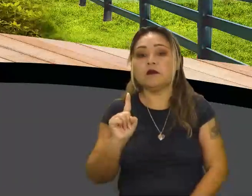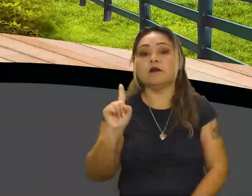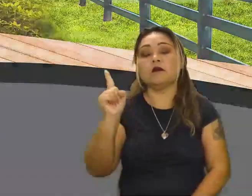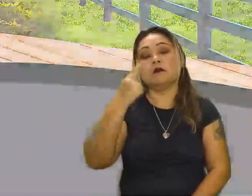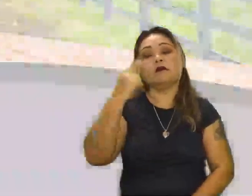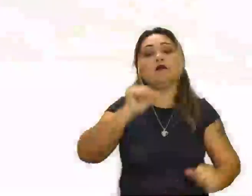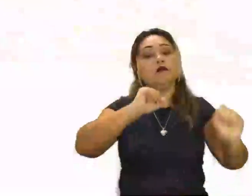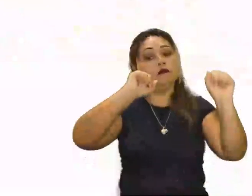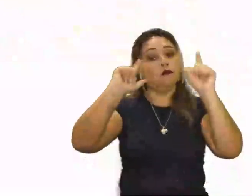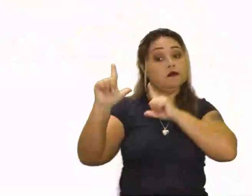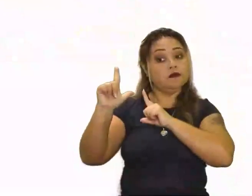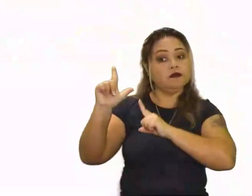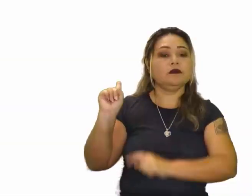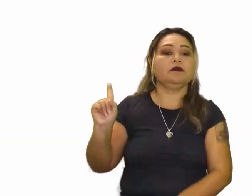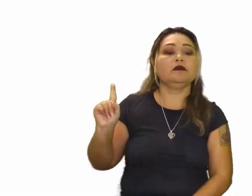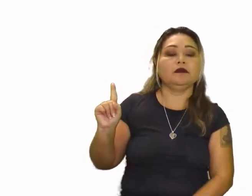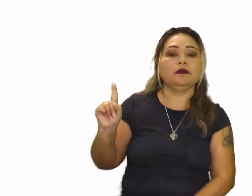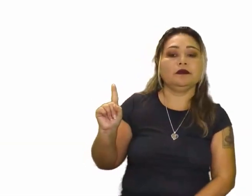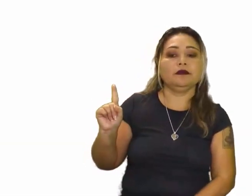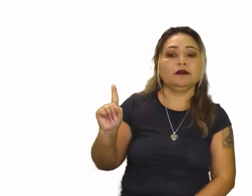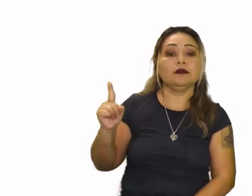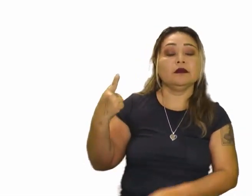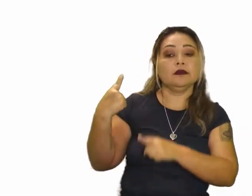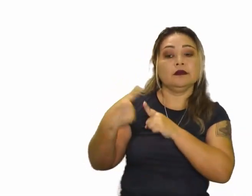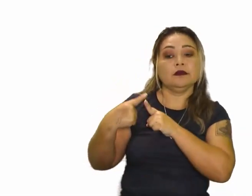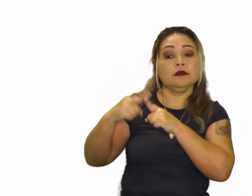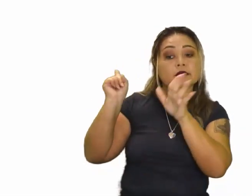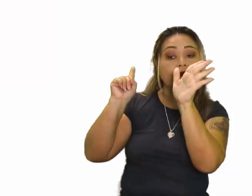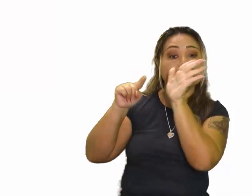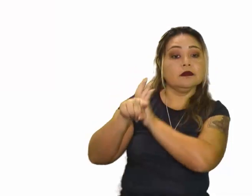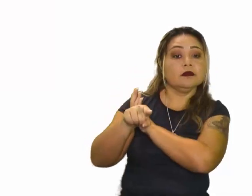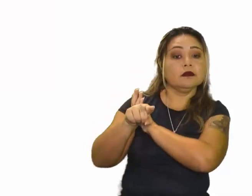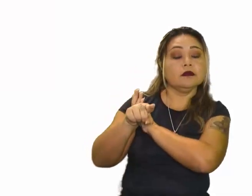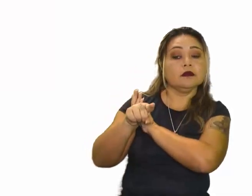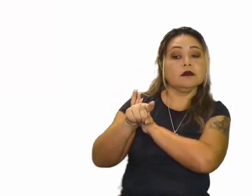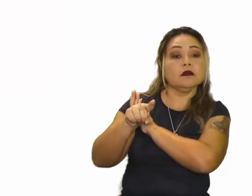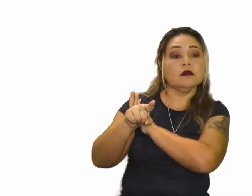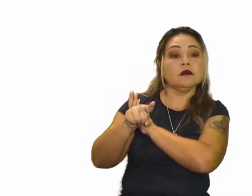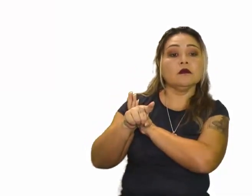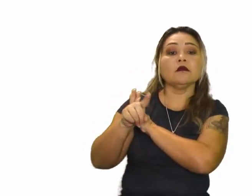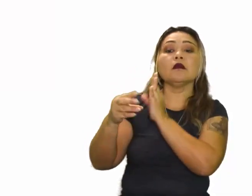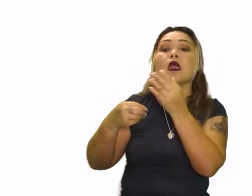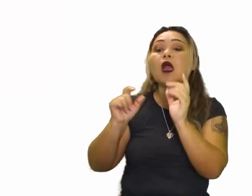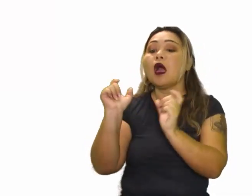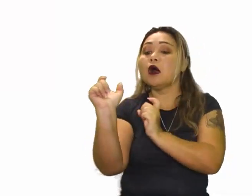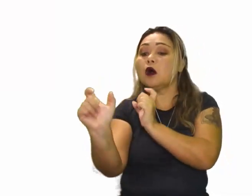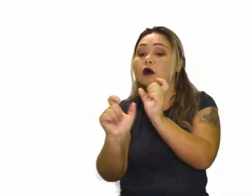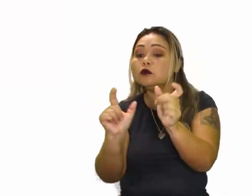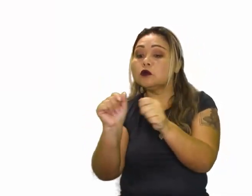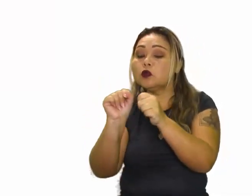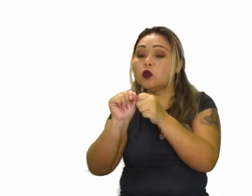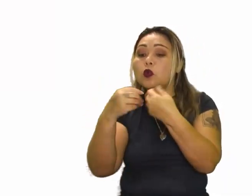na tela, meus queridos. Porque quem está perguntando, com relação ao tipo de alimentação, como a rã pode